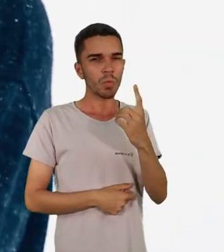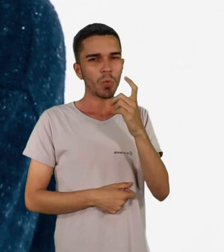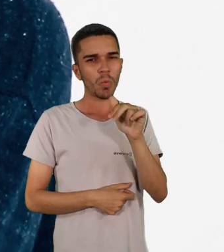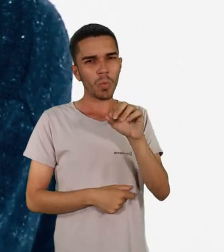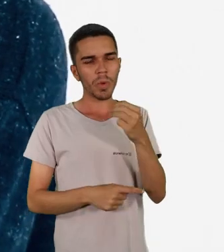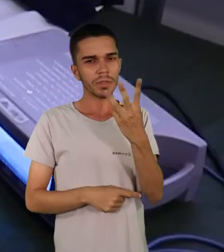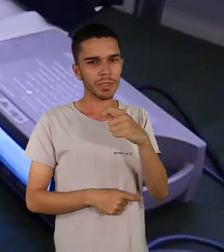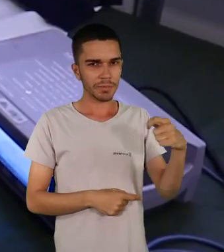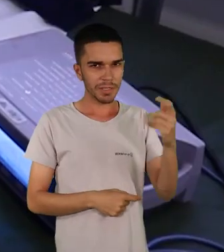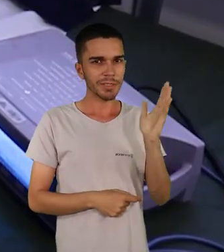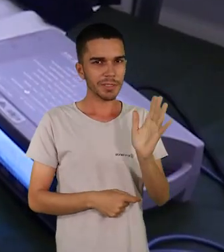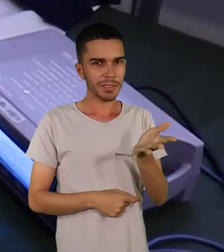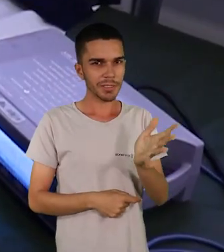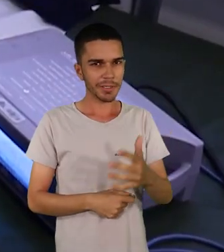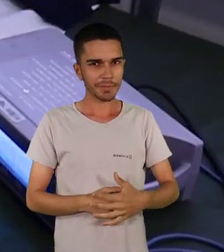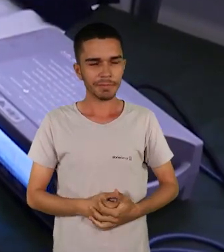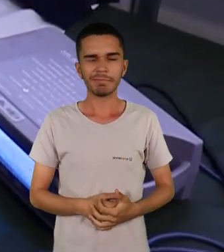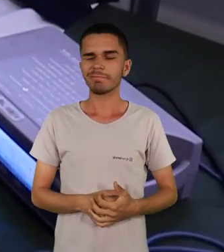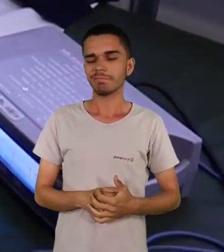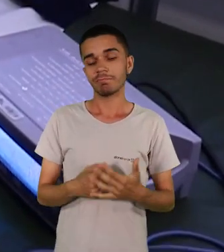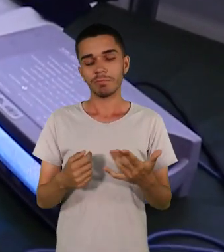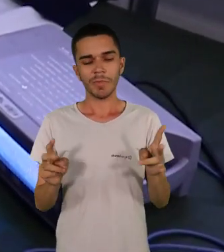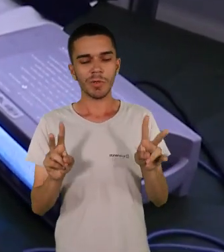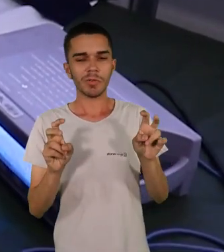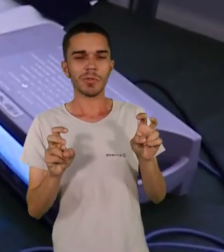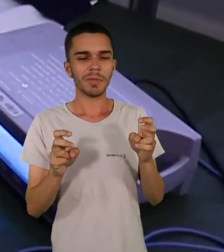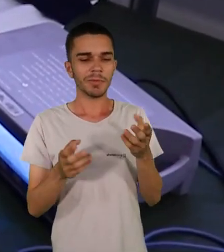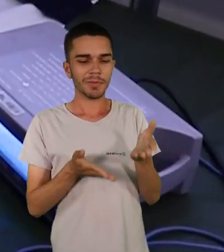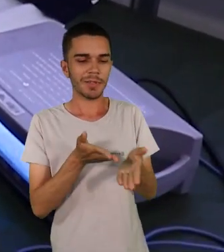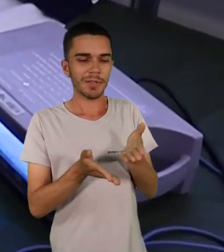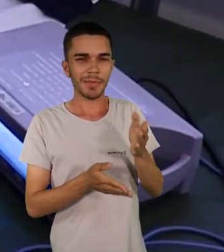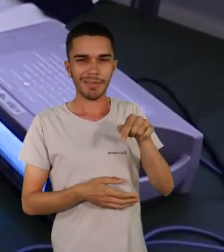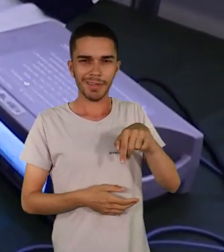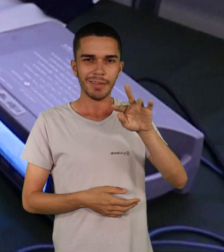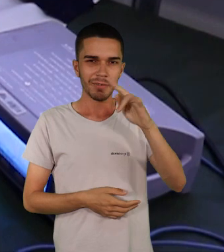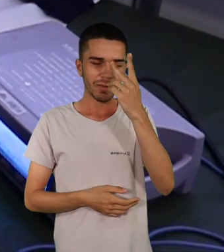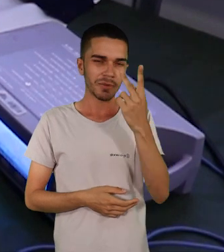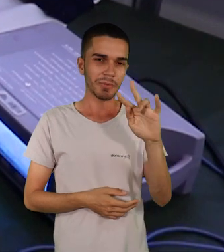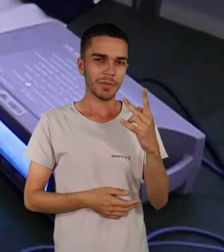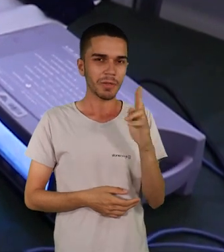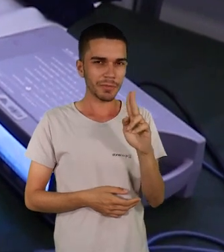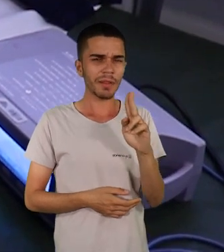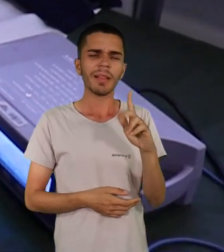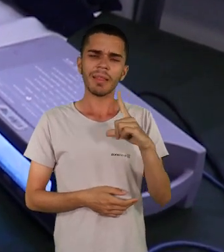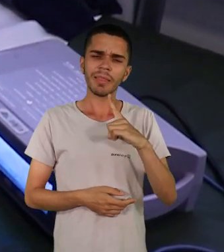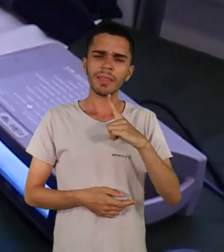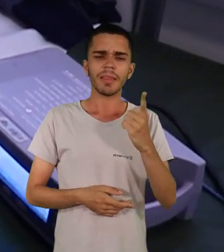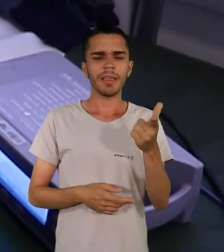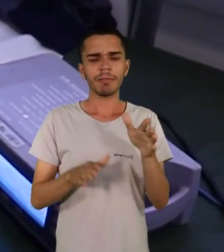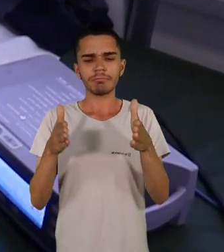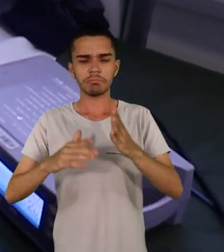1 ano e 2 meses. Bom, em relação ao tratamento do, pessoal aqui do HU, né, eles têm o treinamento, a